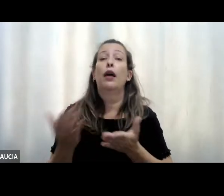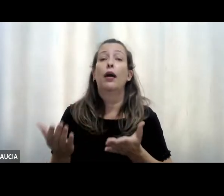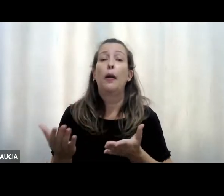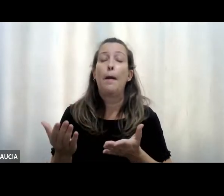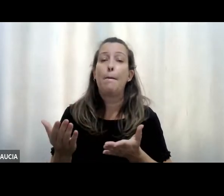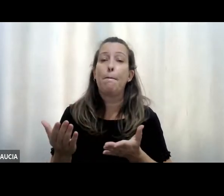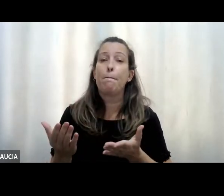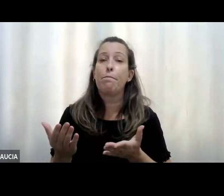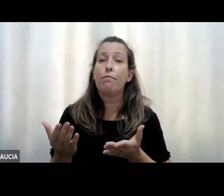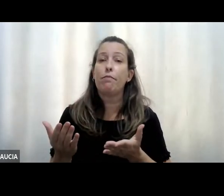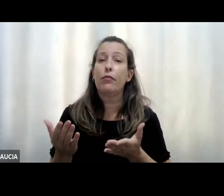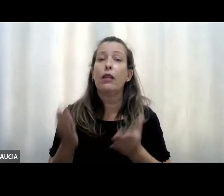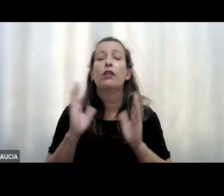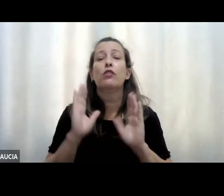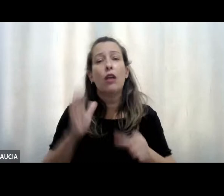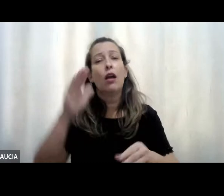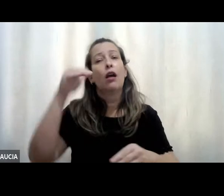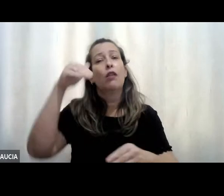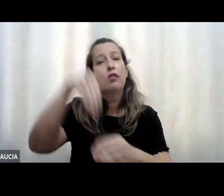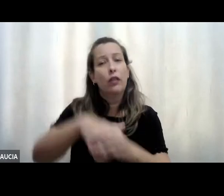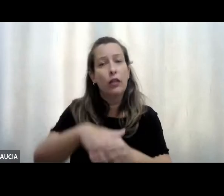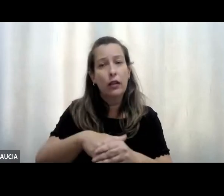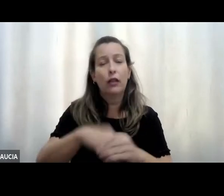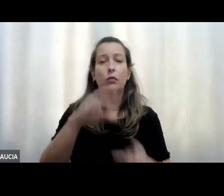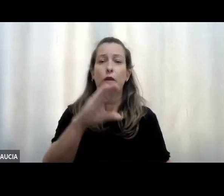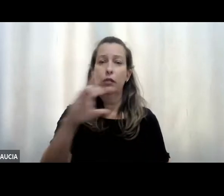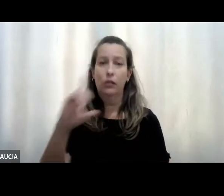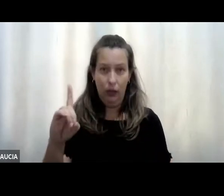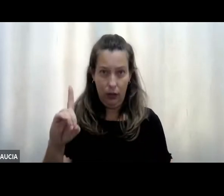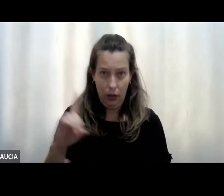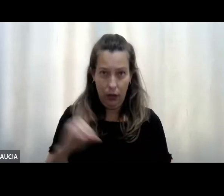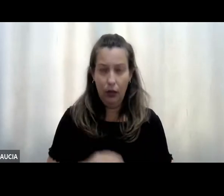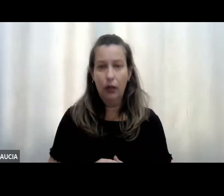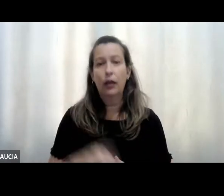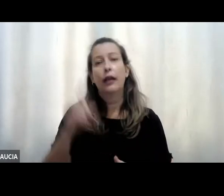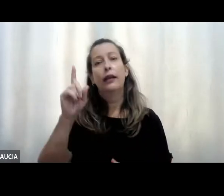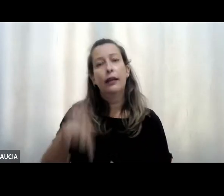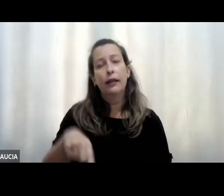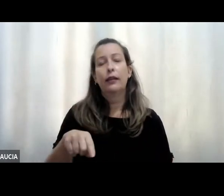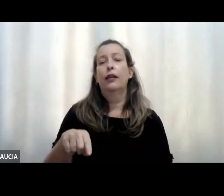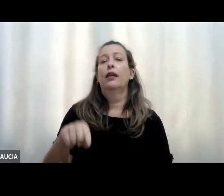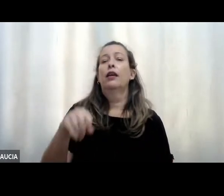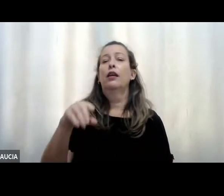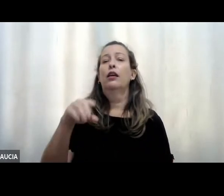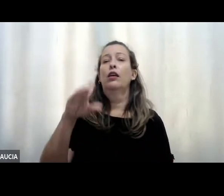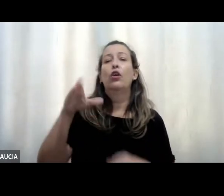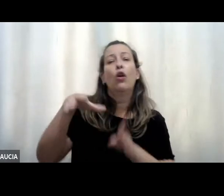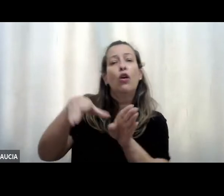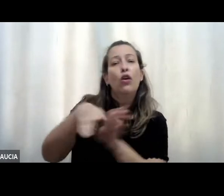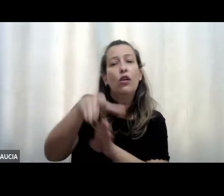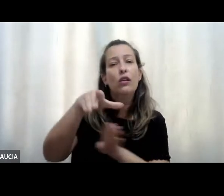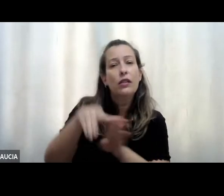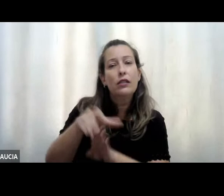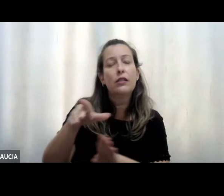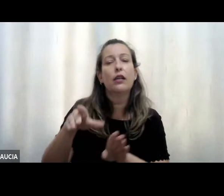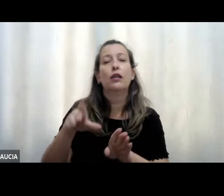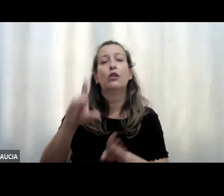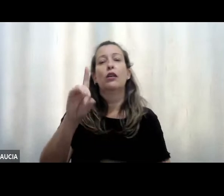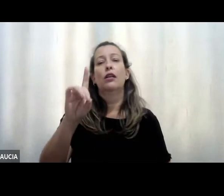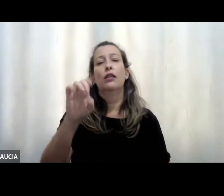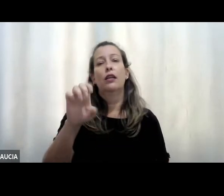Foi votada pelo CD, né? Então, o Conselho Deliberativo da Fiocruz, ela tá hoje